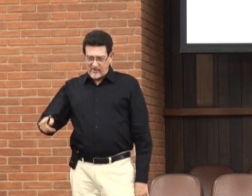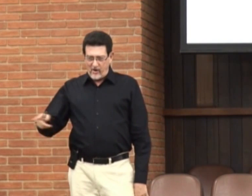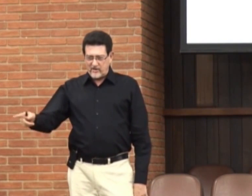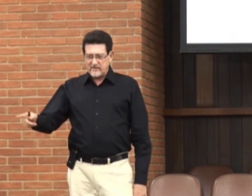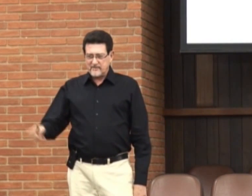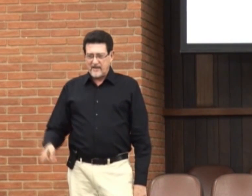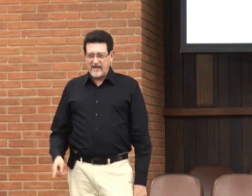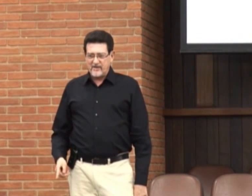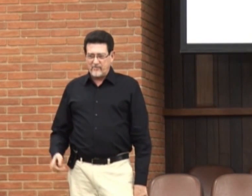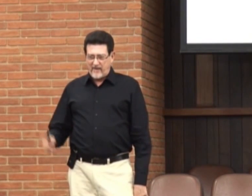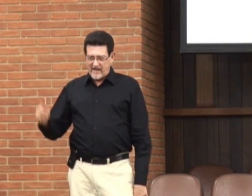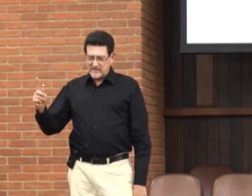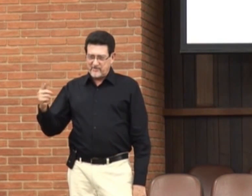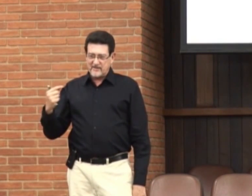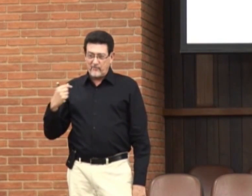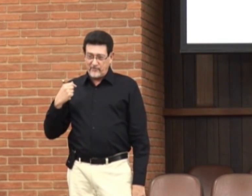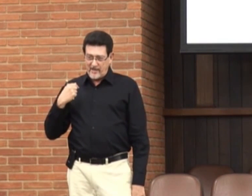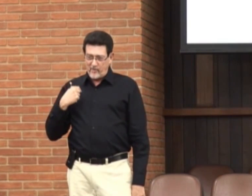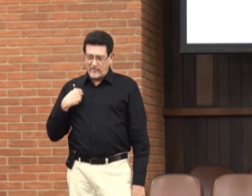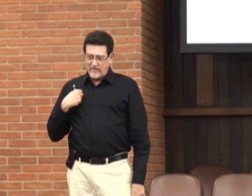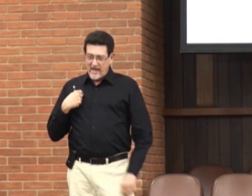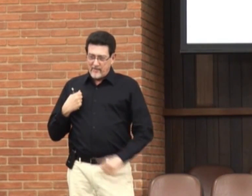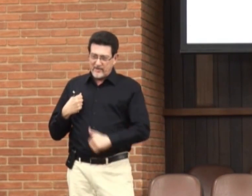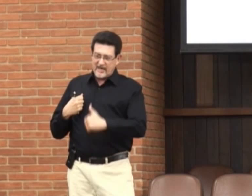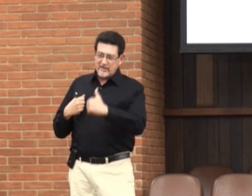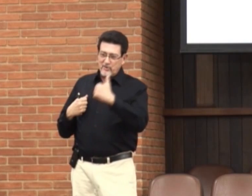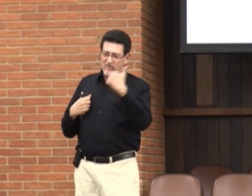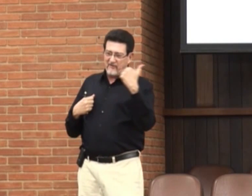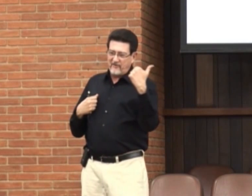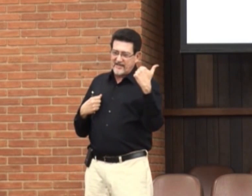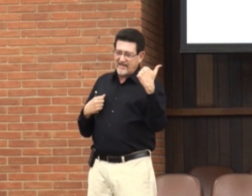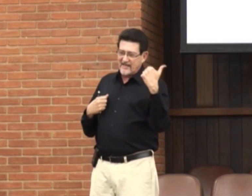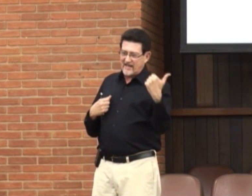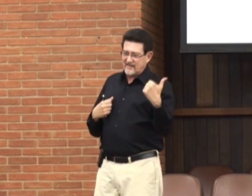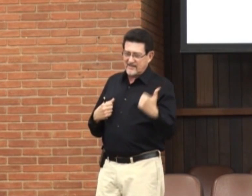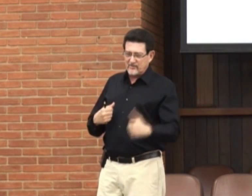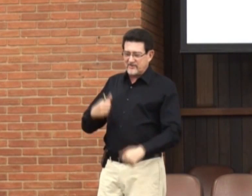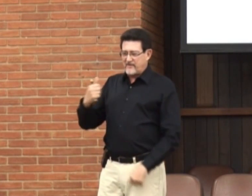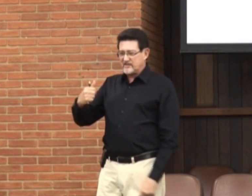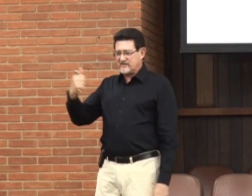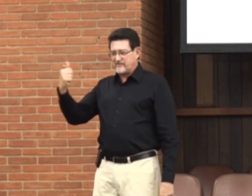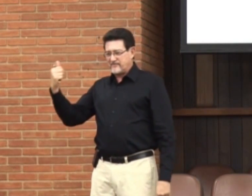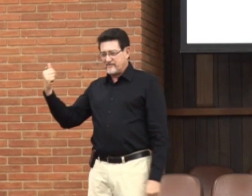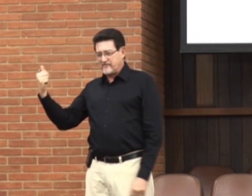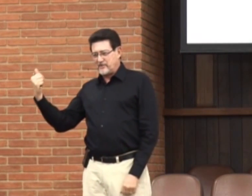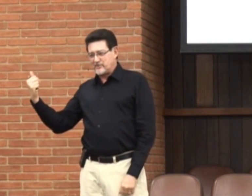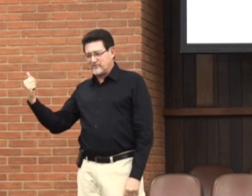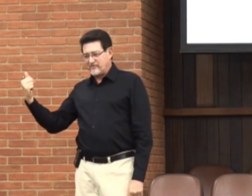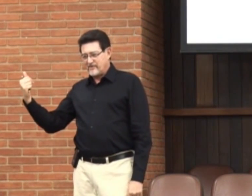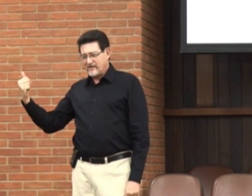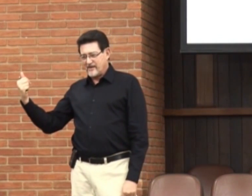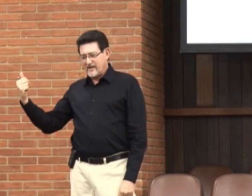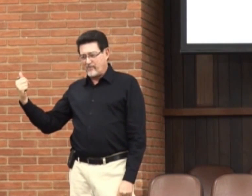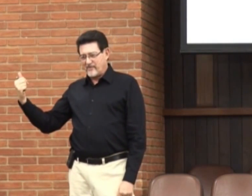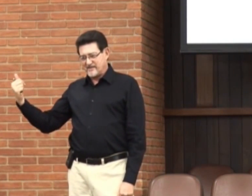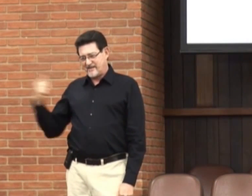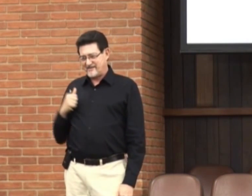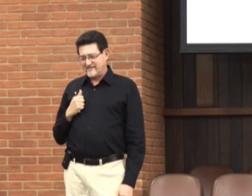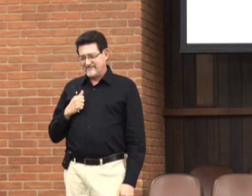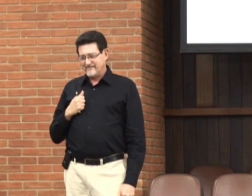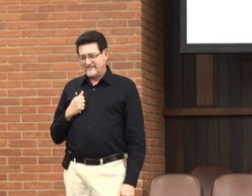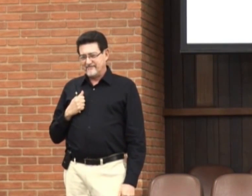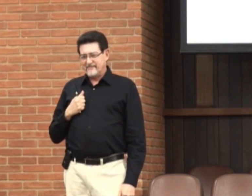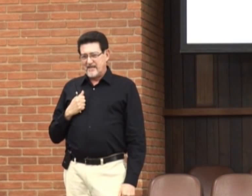Foi o Senhor? Aí o pai responde, não fui eu, porque ele nunca faria nada que não tivesse visto eu